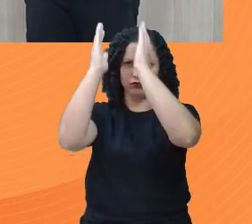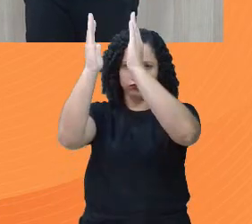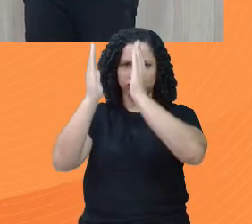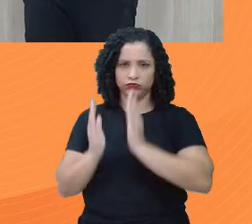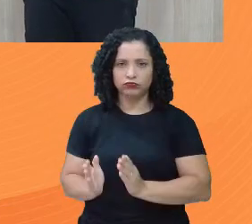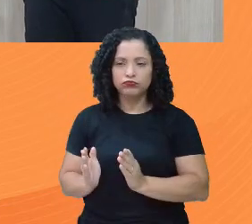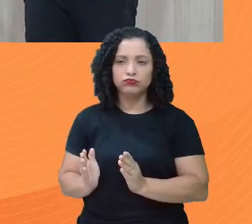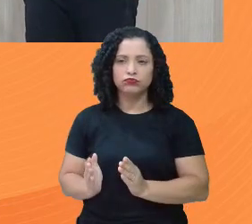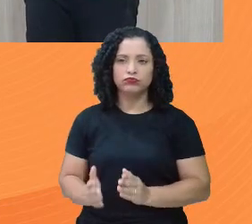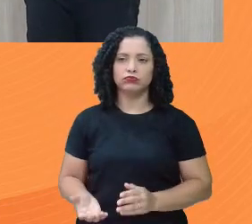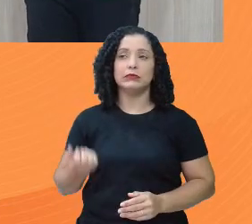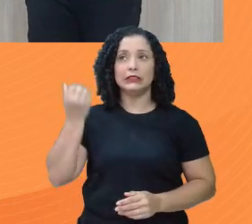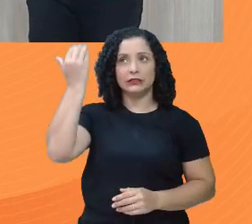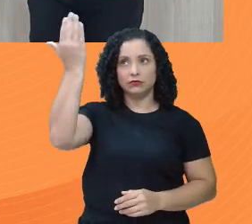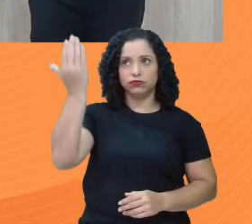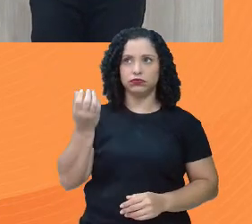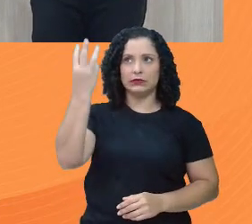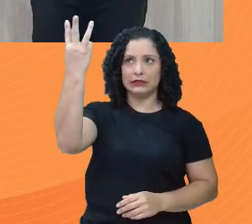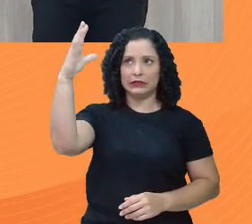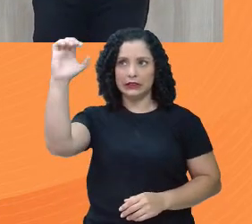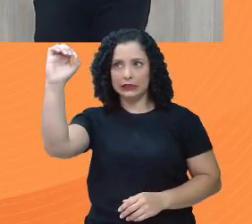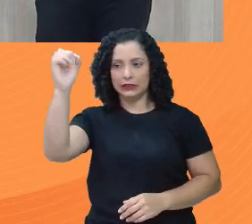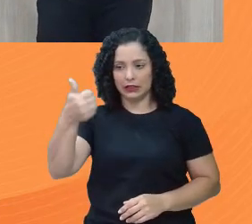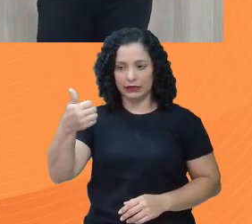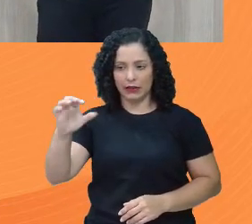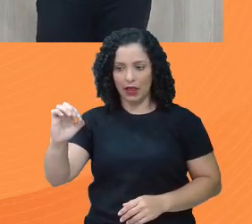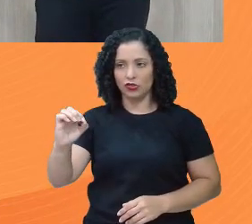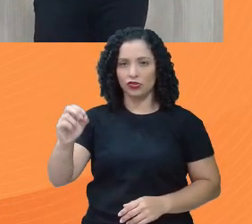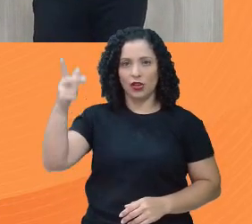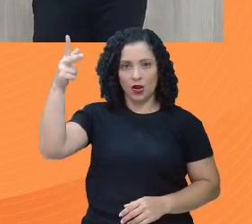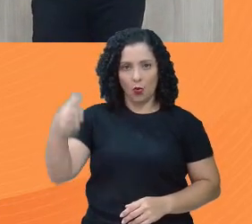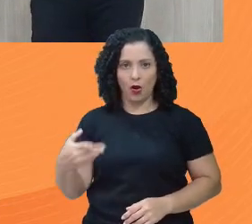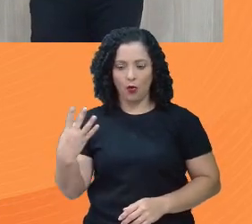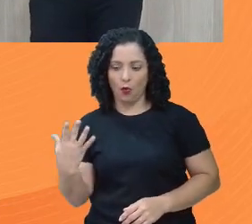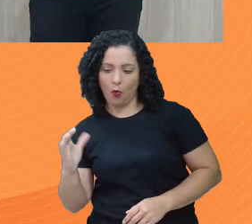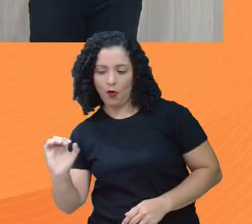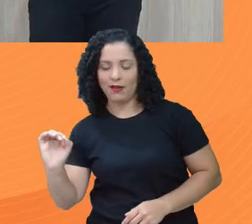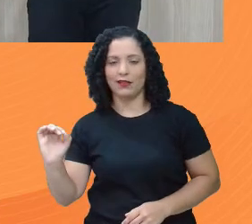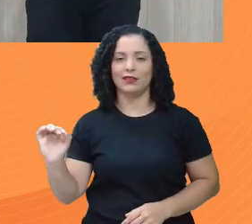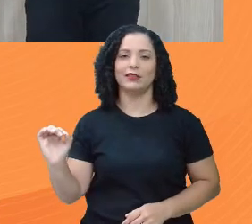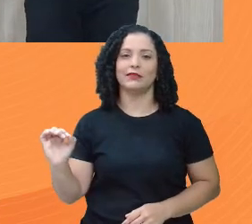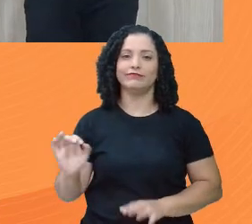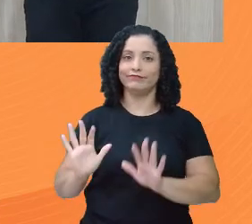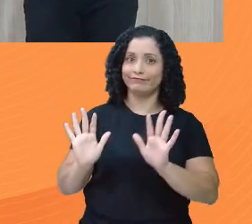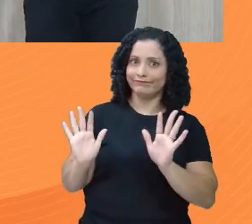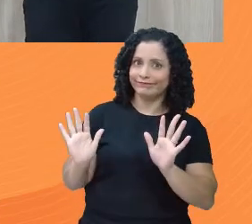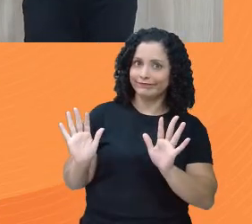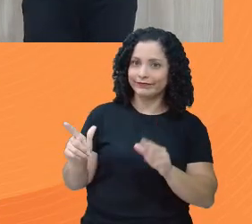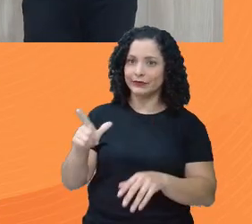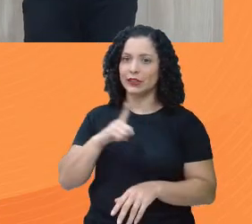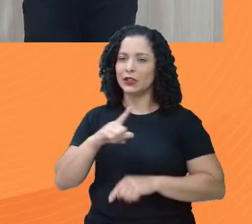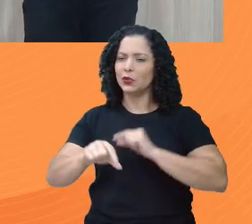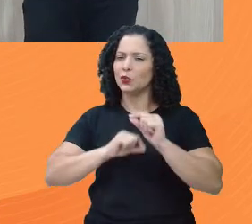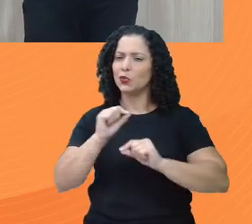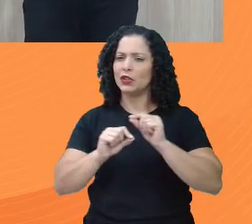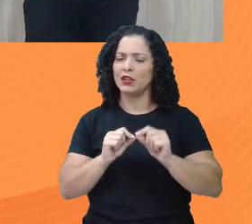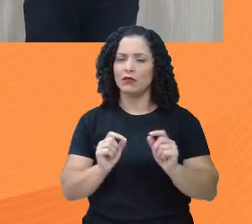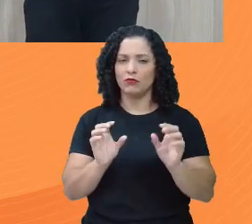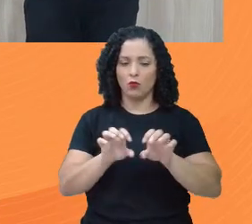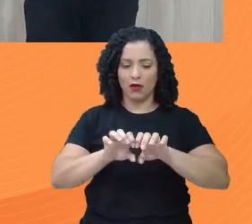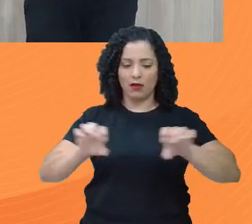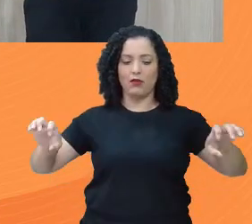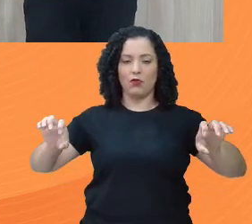somar ali, ó, o 30 com o 10, que vai ser igual a 40. Então, opa, tenho aí uma